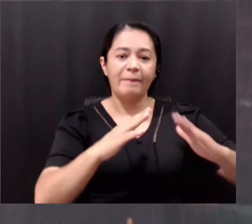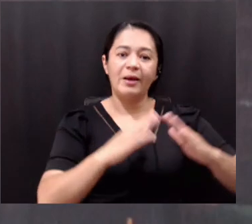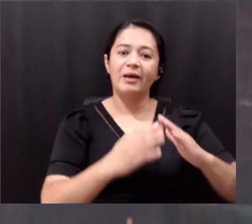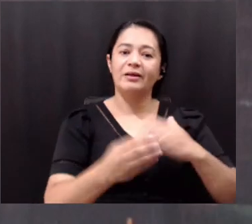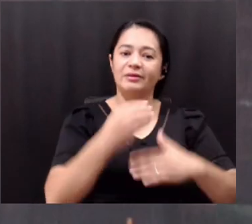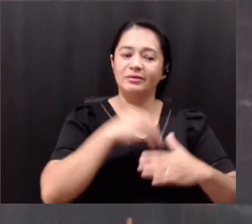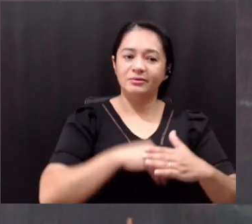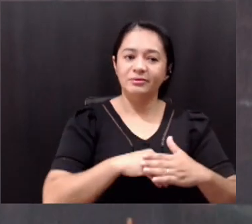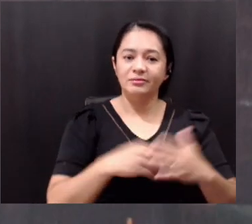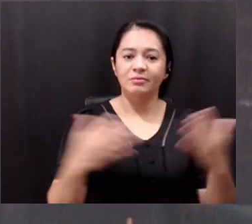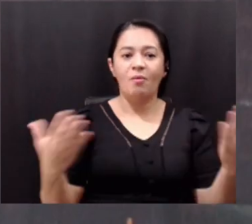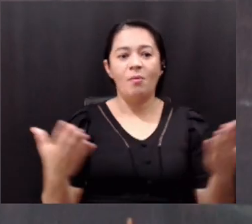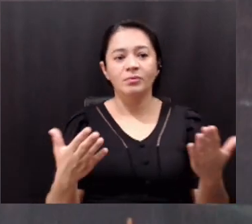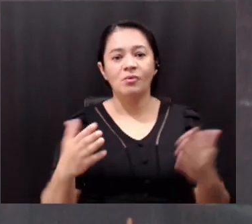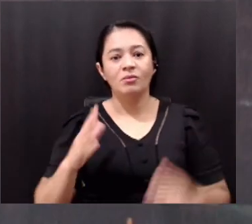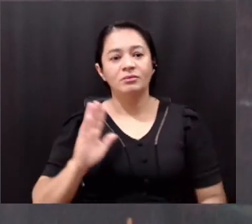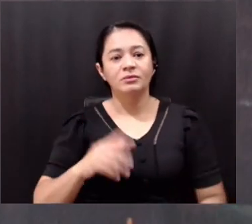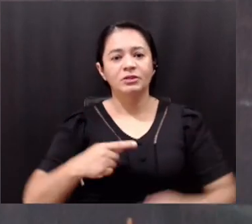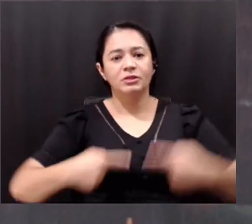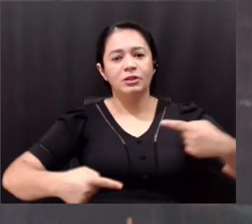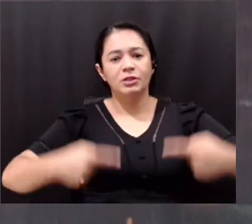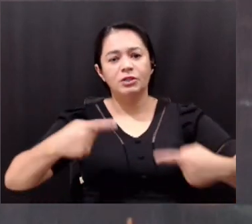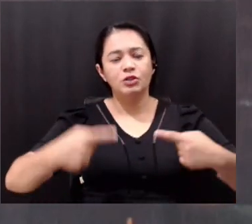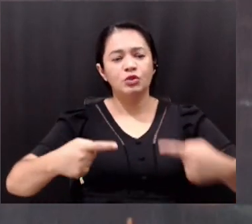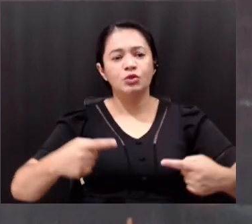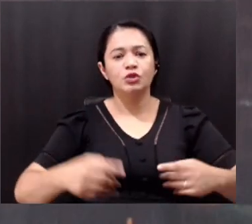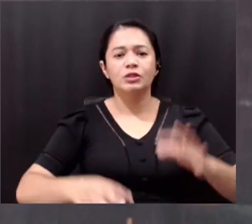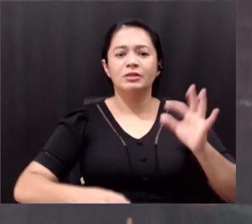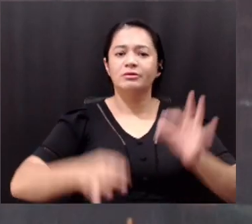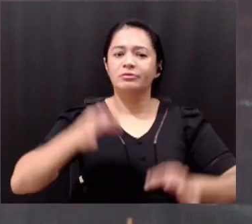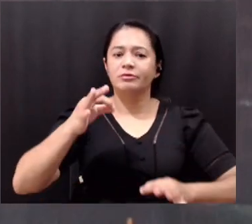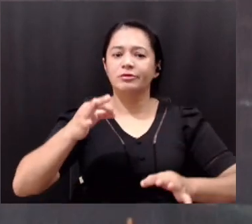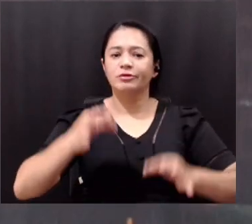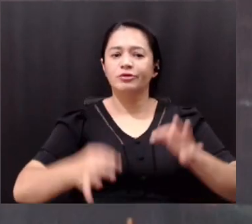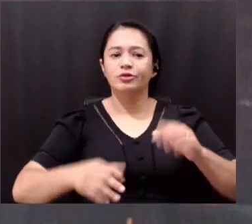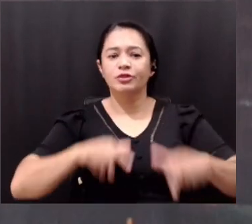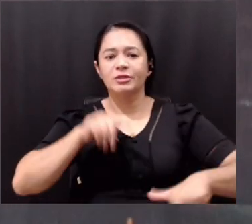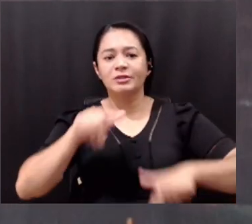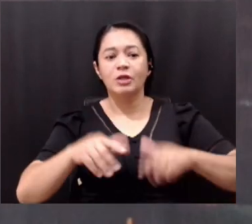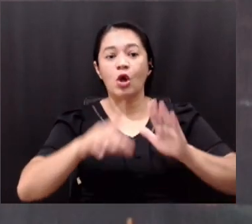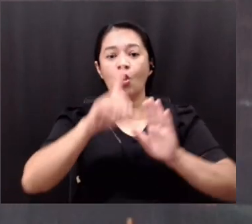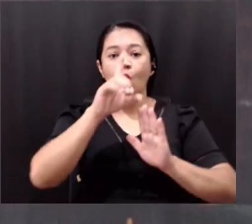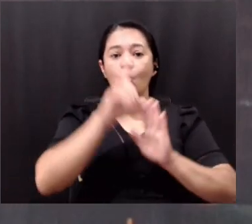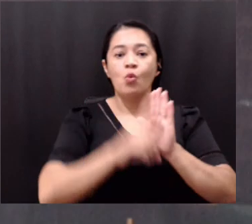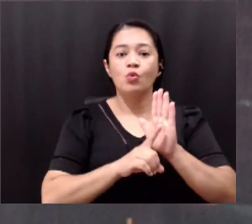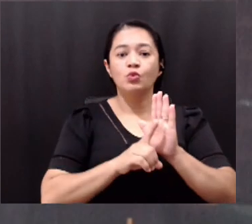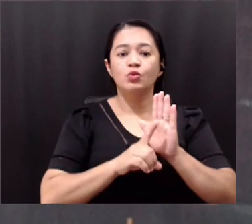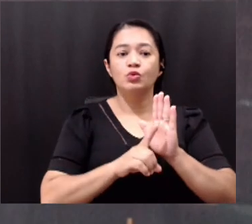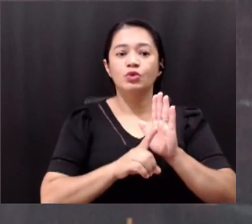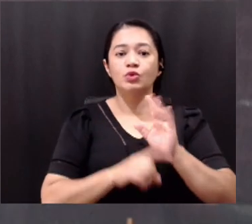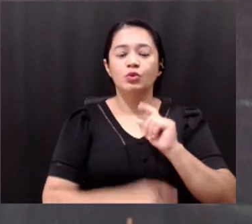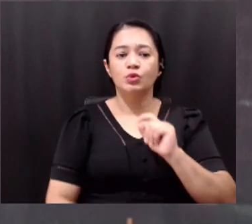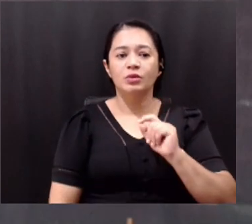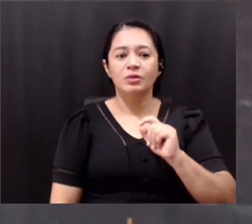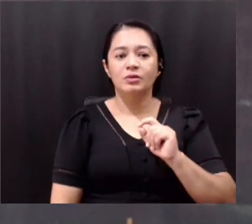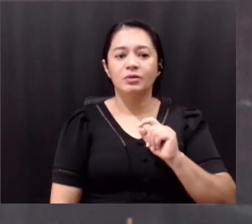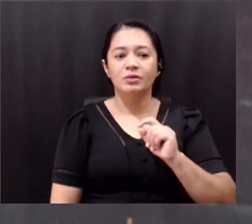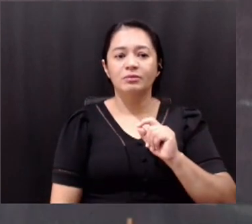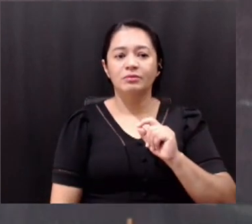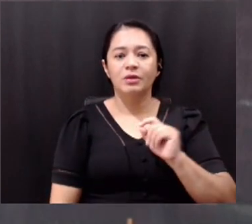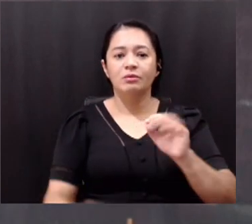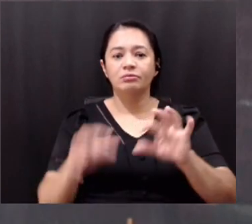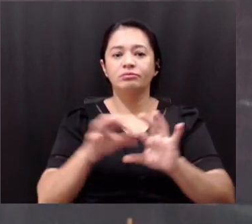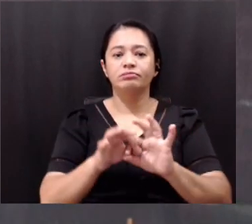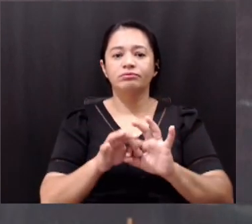discutida, principalmente na Justiça do Trabalho. Um direito que agora é falado é o direito à desconexão. Então, as